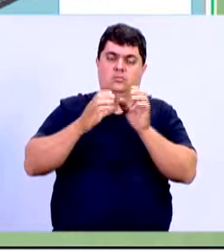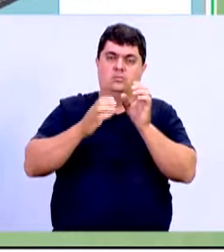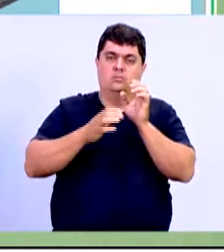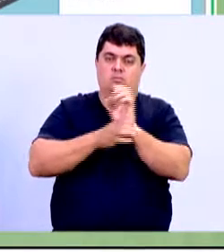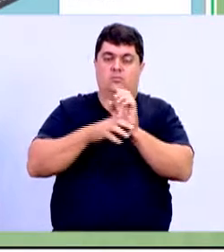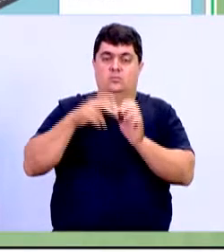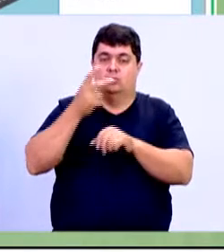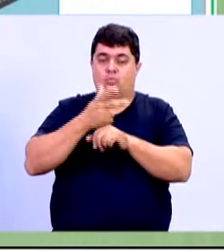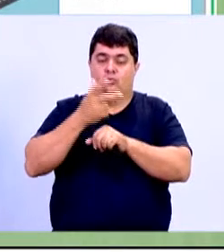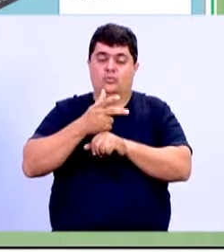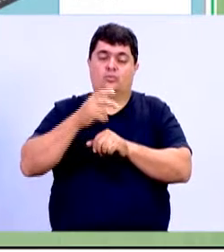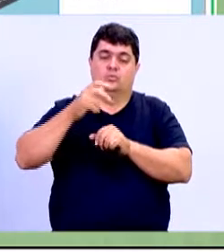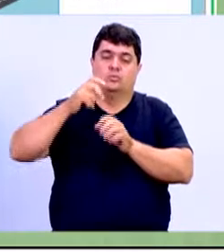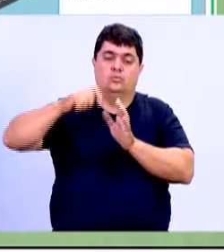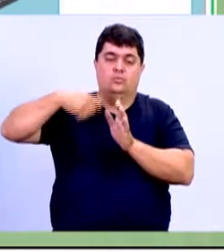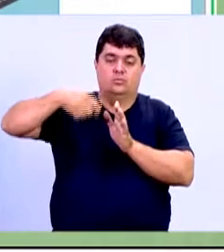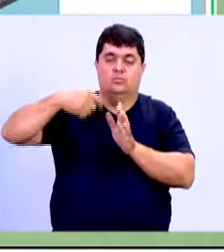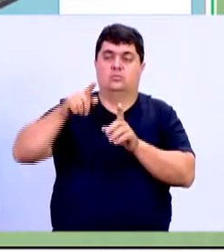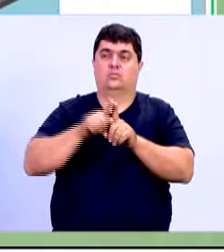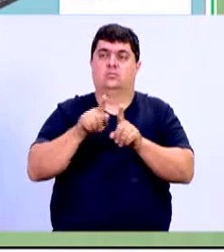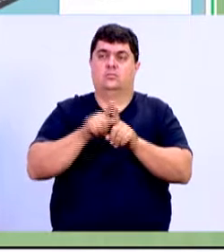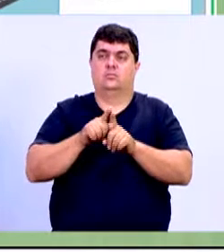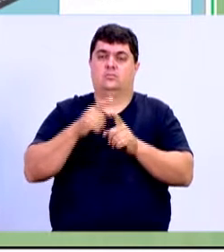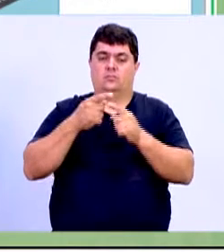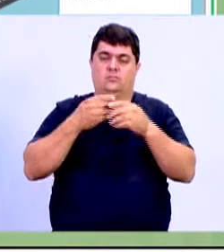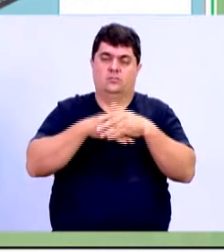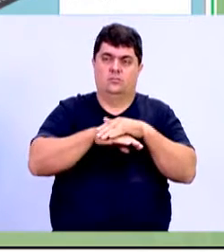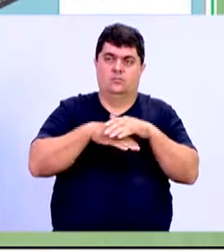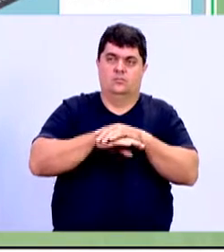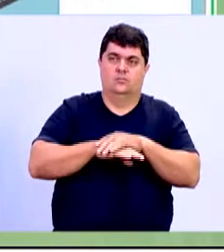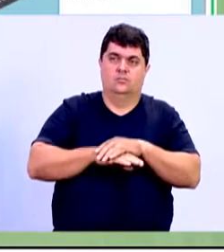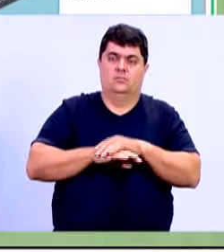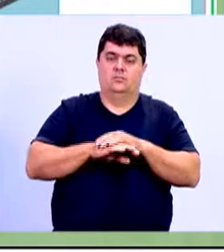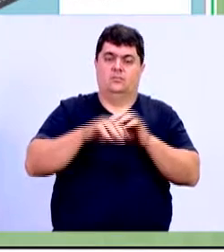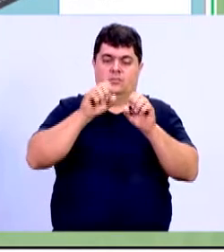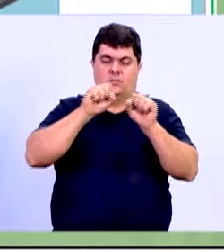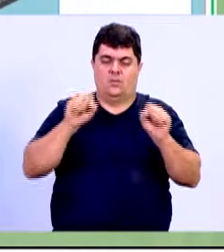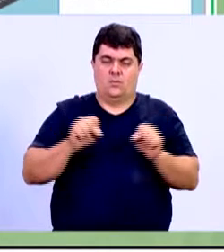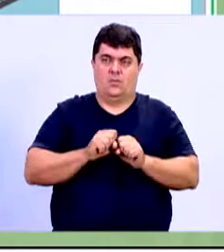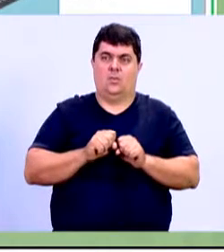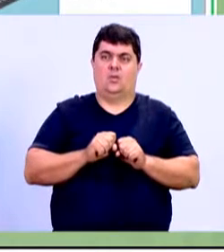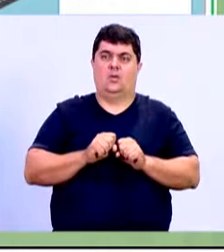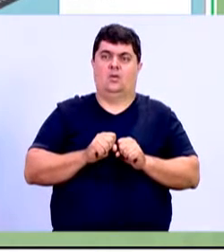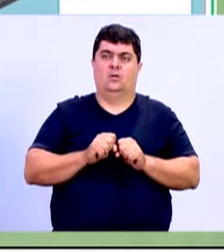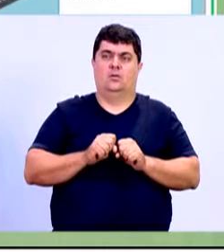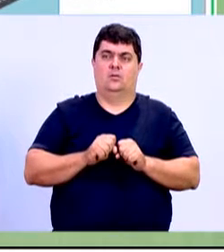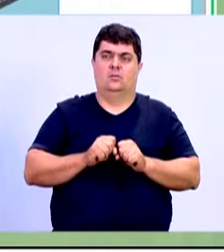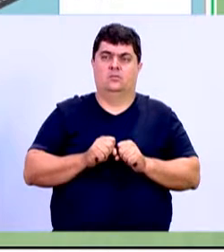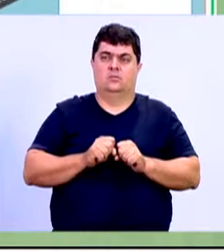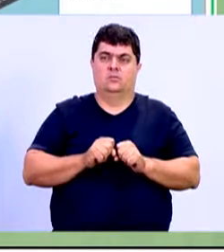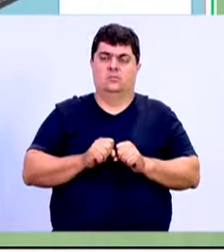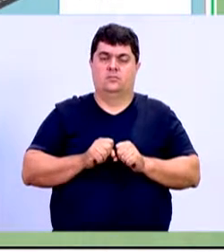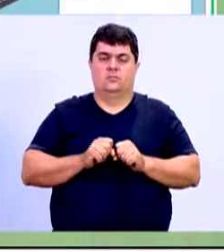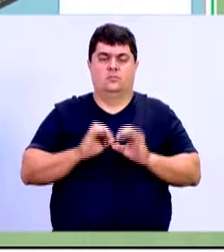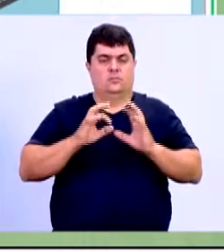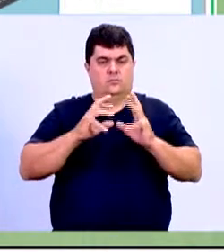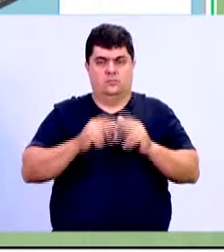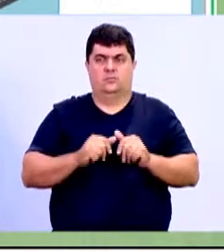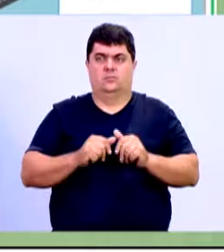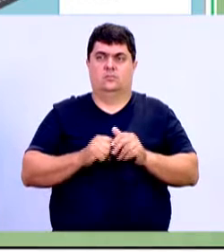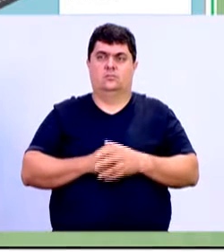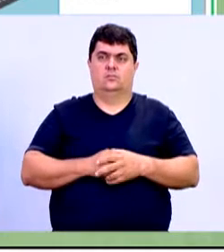né? Por quê? Porque toda a parte de armazenamento de sistemas e tudo mais, os nossos sistemas hoje estão